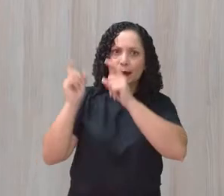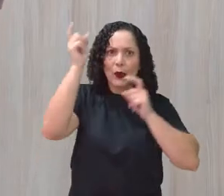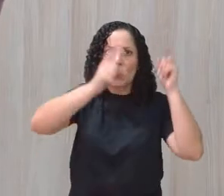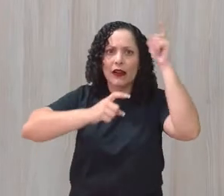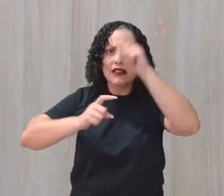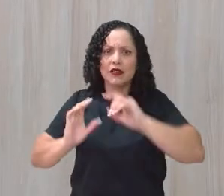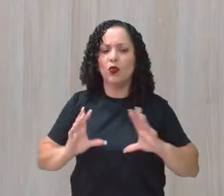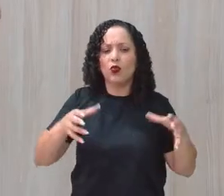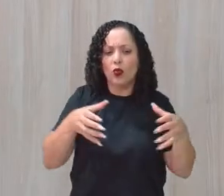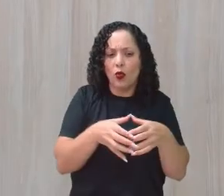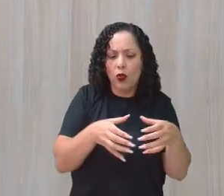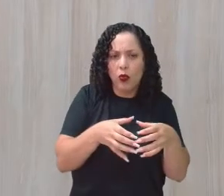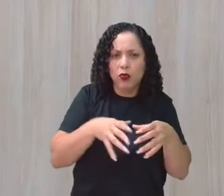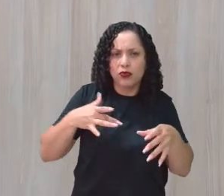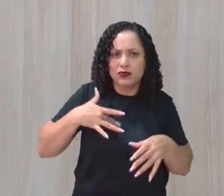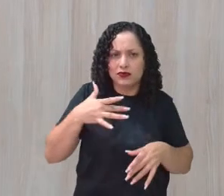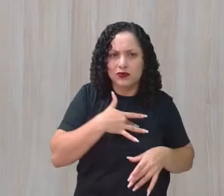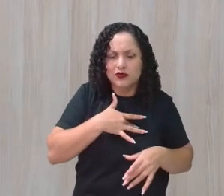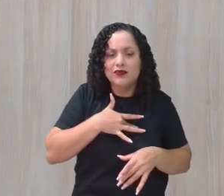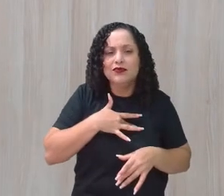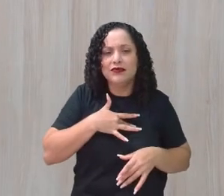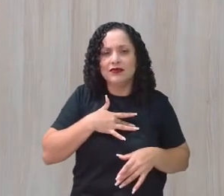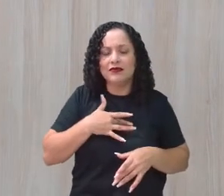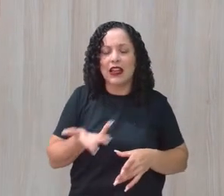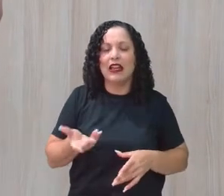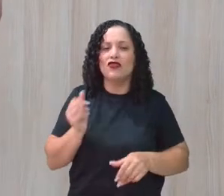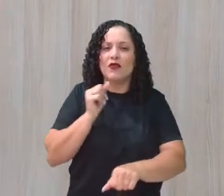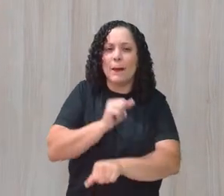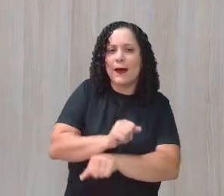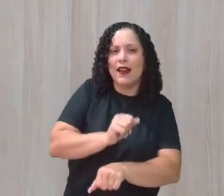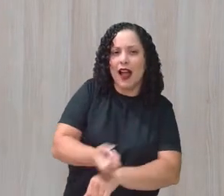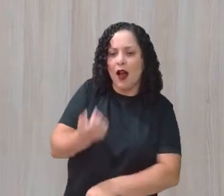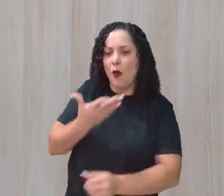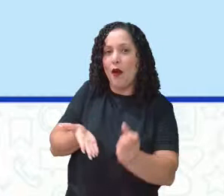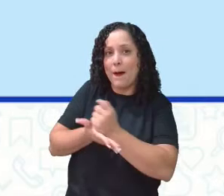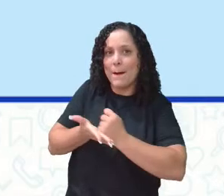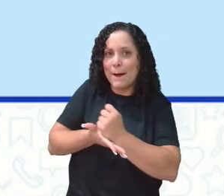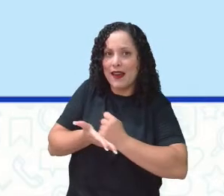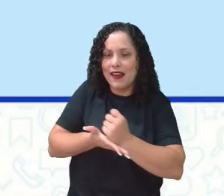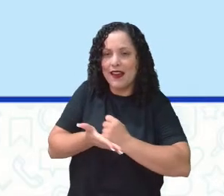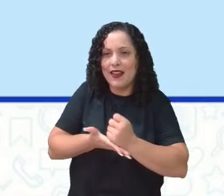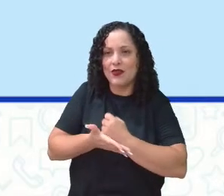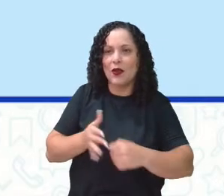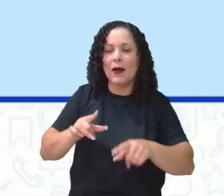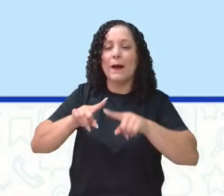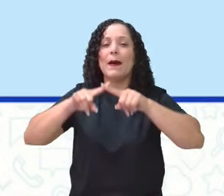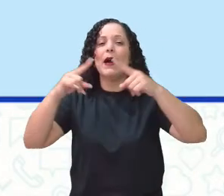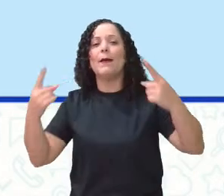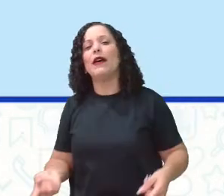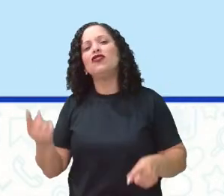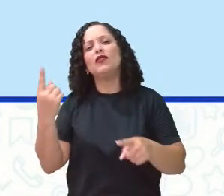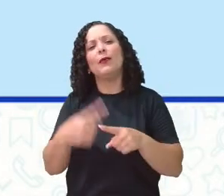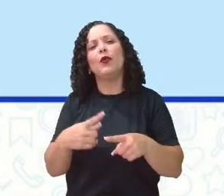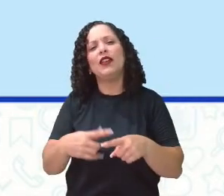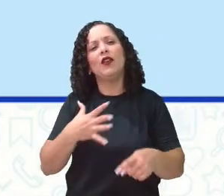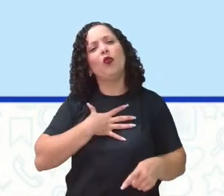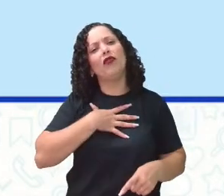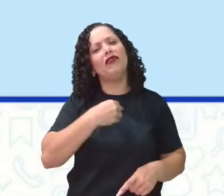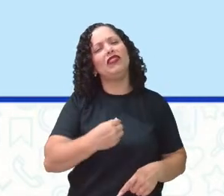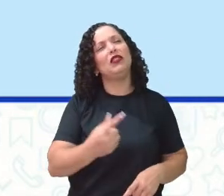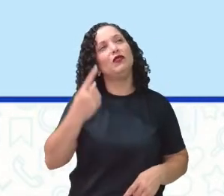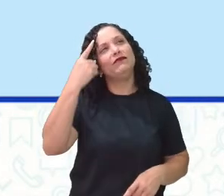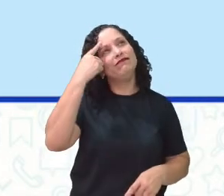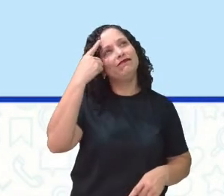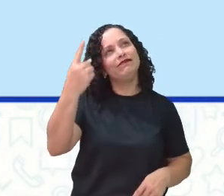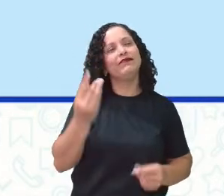não é? Ali esperando a medicação. E por que será que o filho faz essa associação do